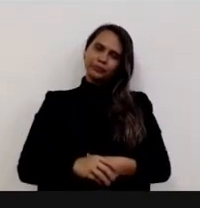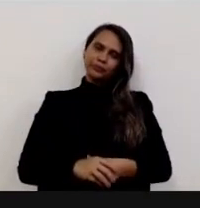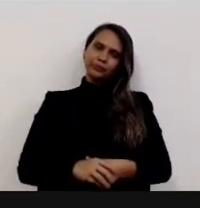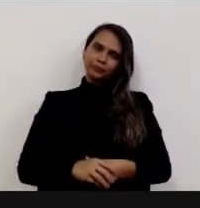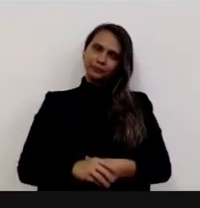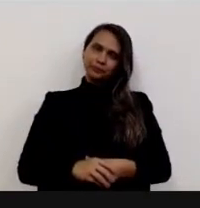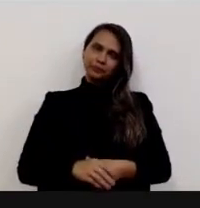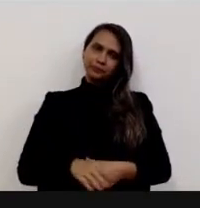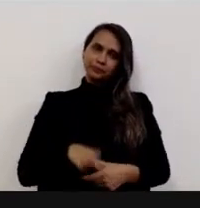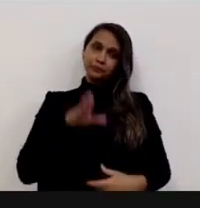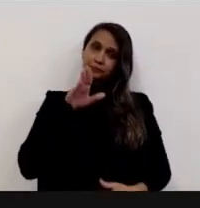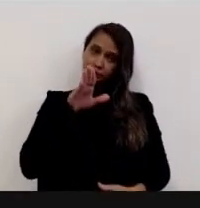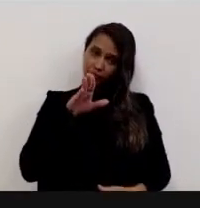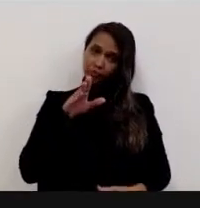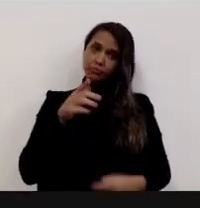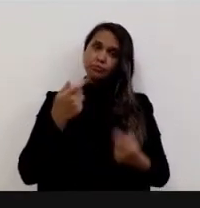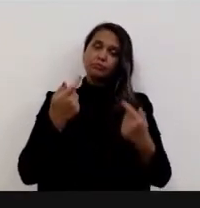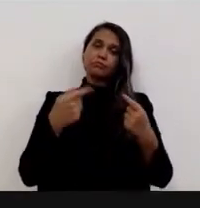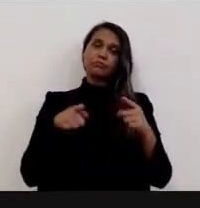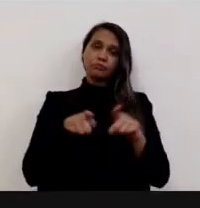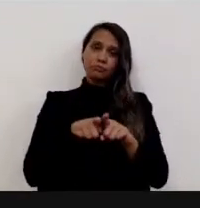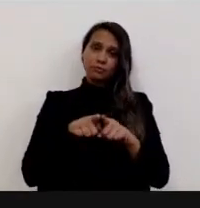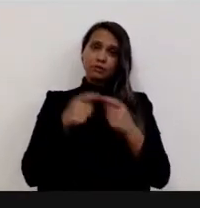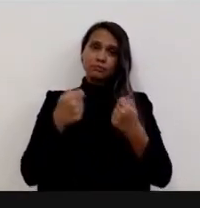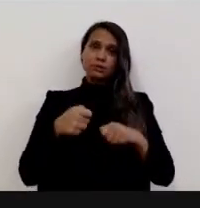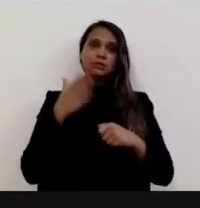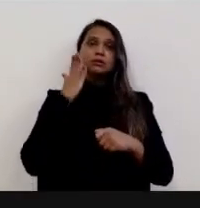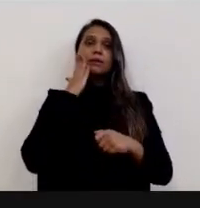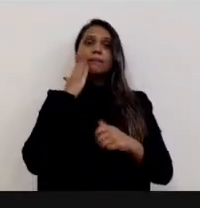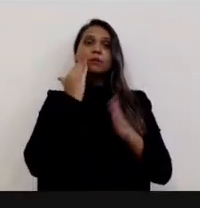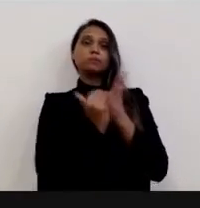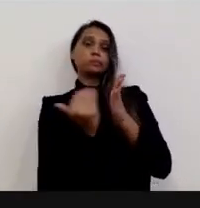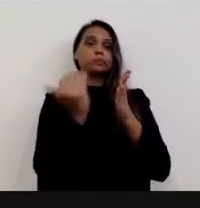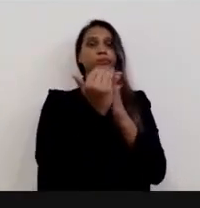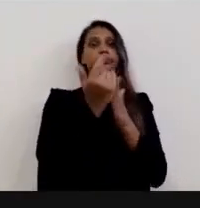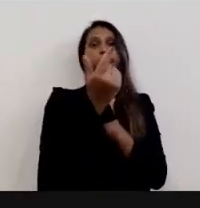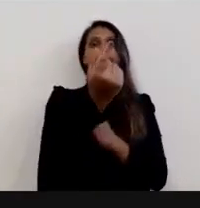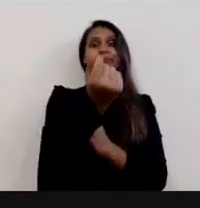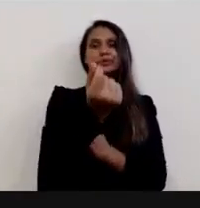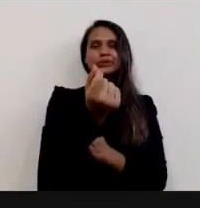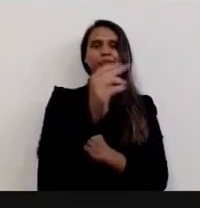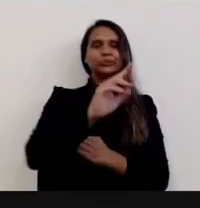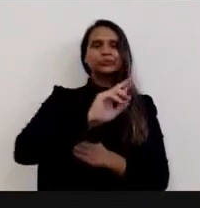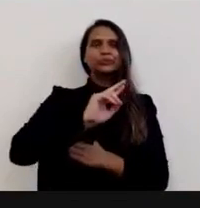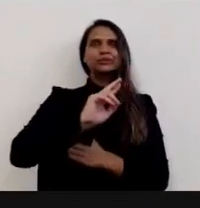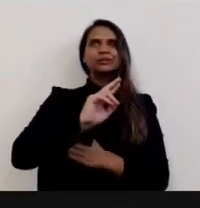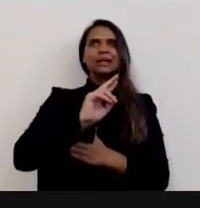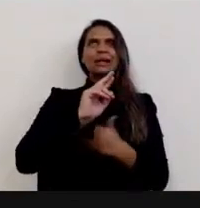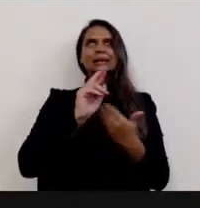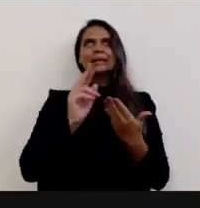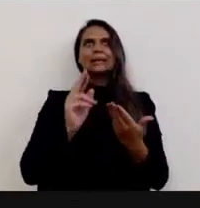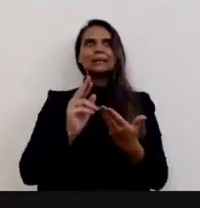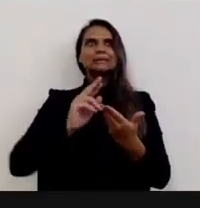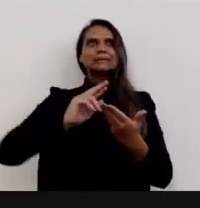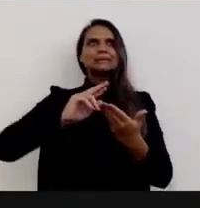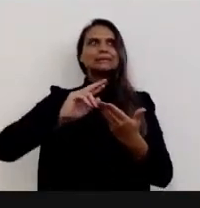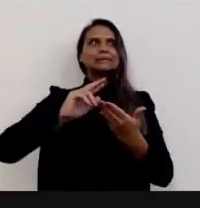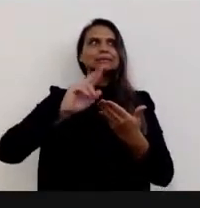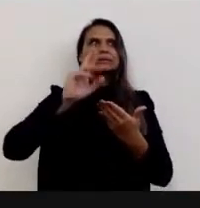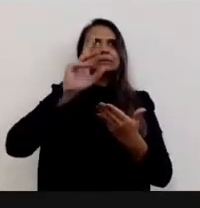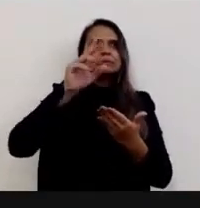mas a gente tem que determinar que sobrepreço, em termos de órgãos públicos, não é a mesma coisa de que o preço